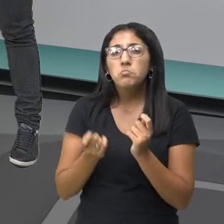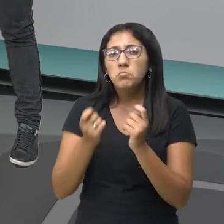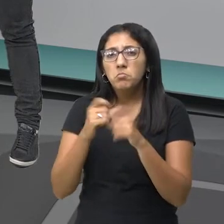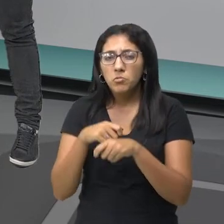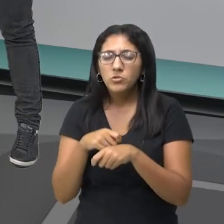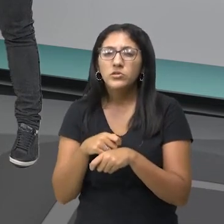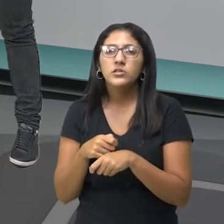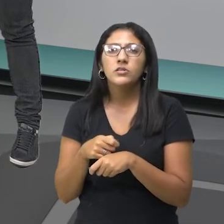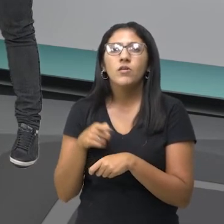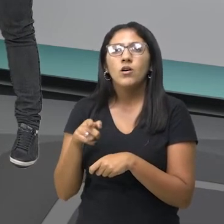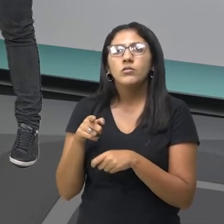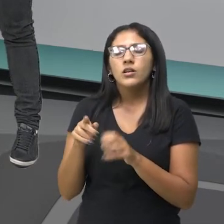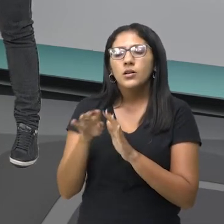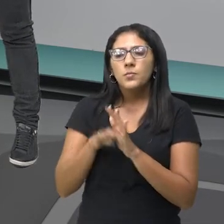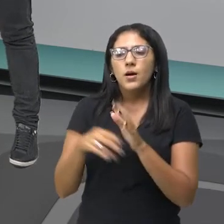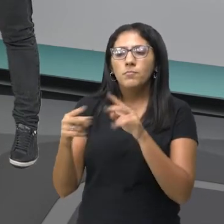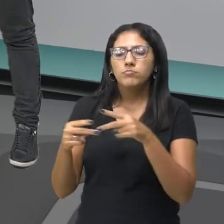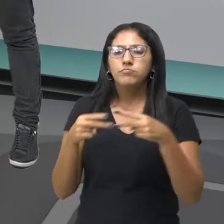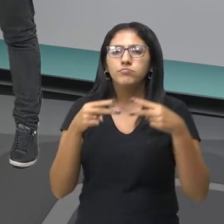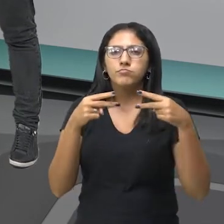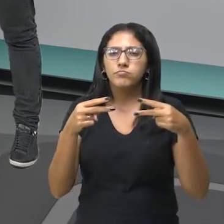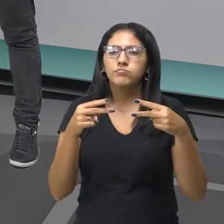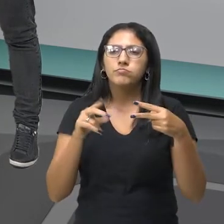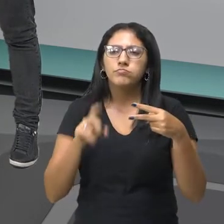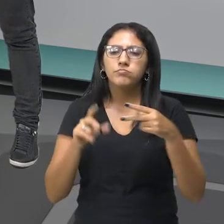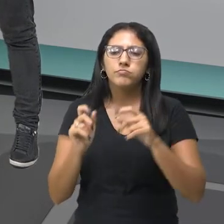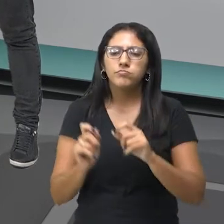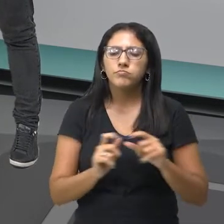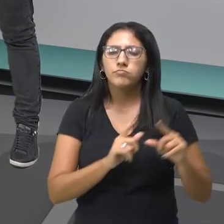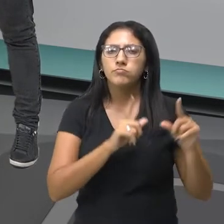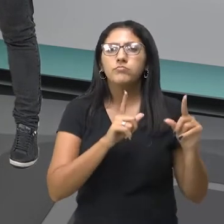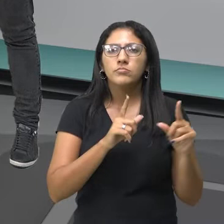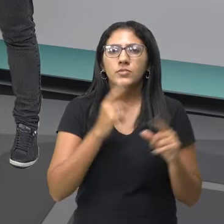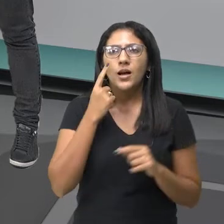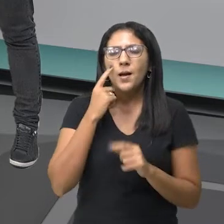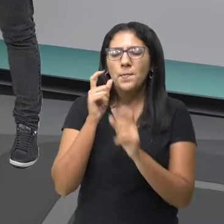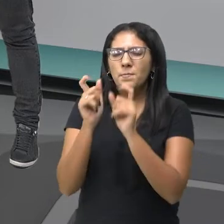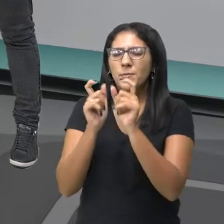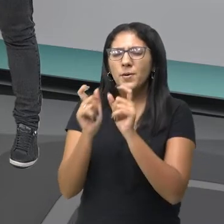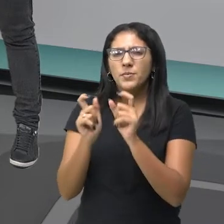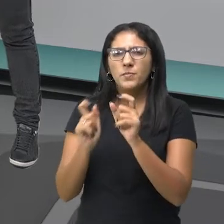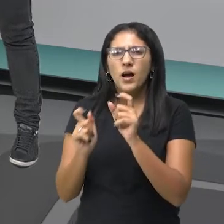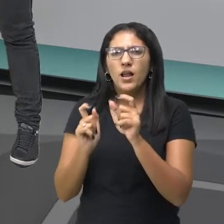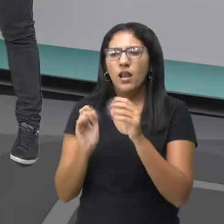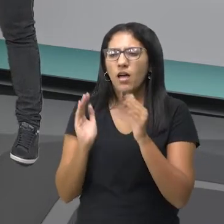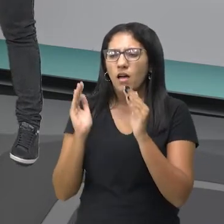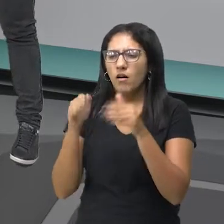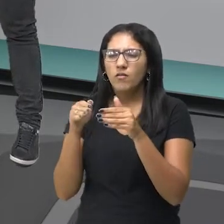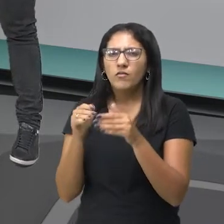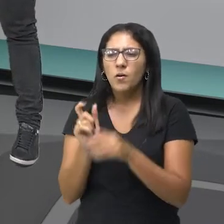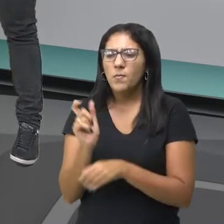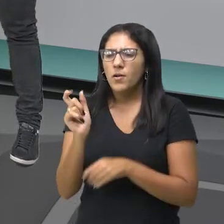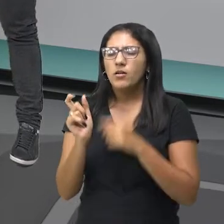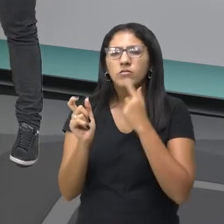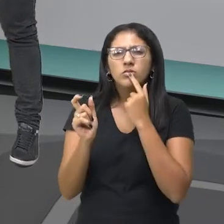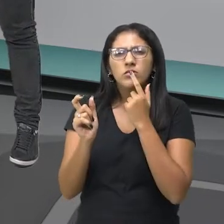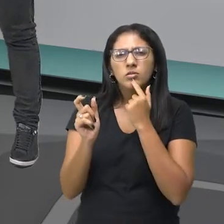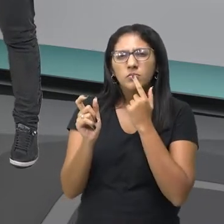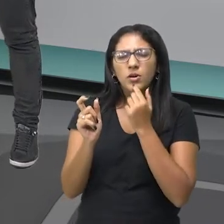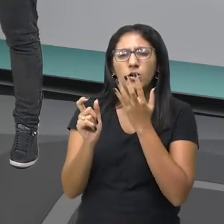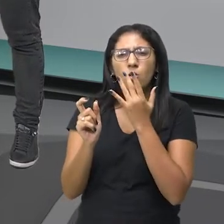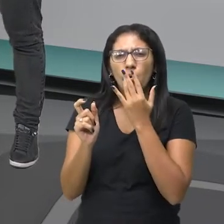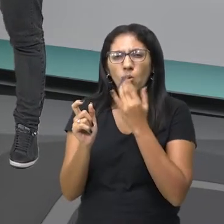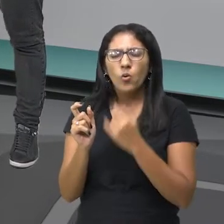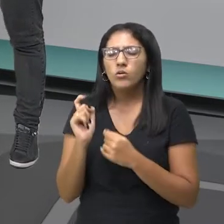desses hiperlinks. Essas palavras destacadas em vermelho são hiperlinks que me dão acesso a outros